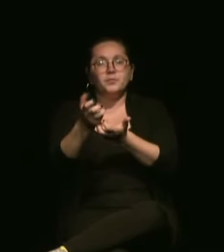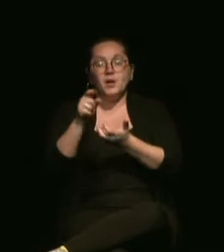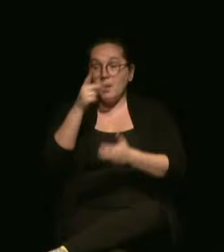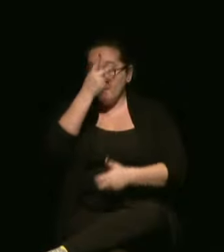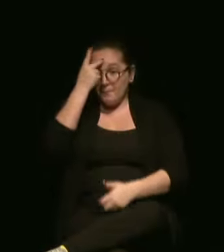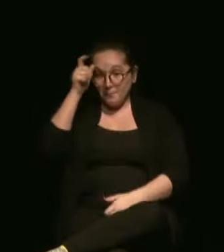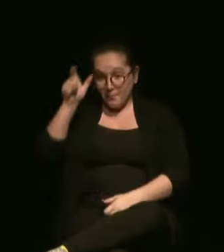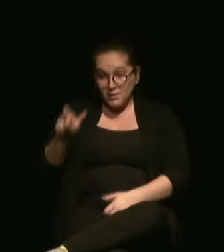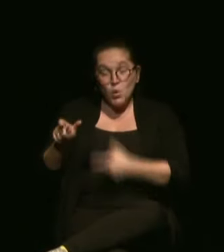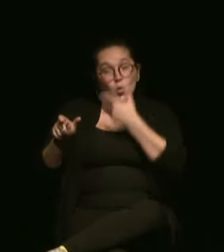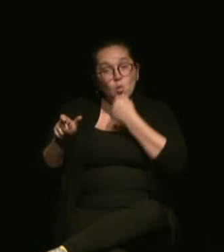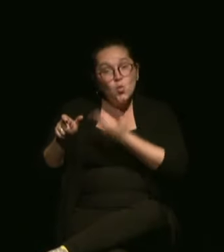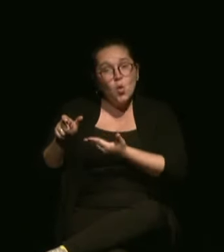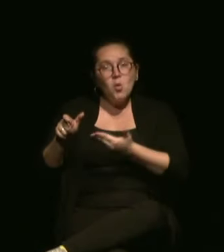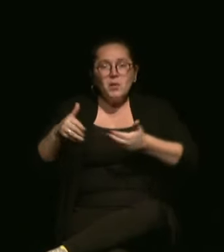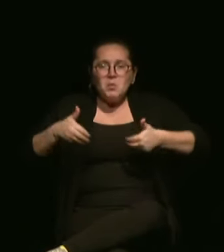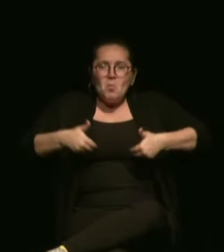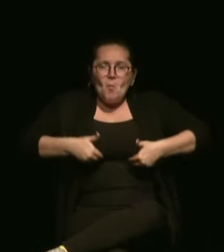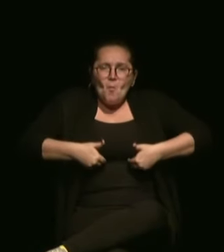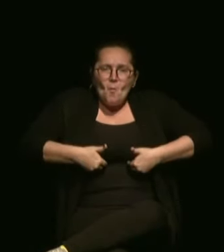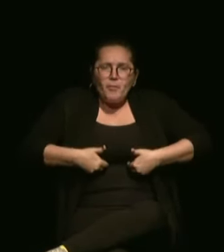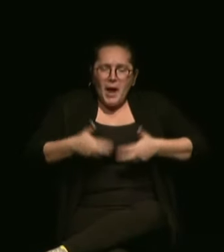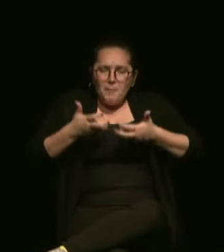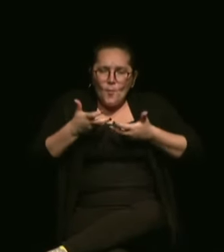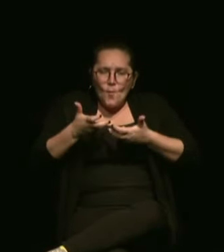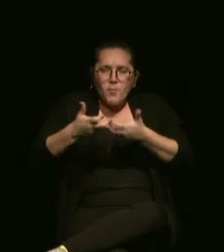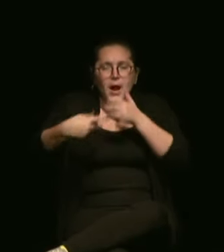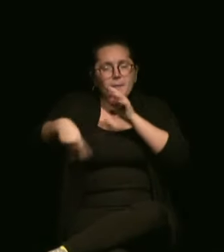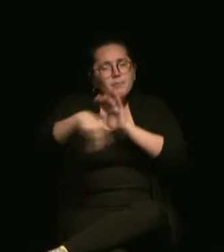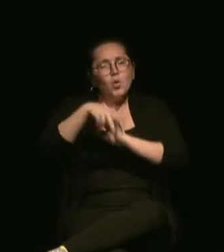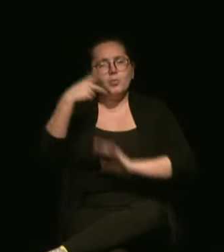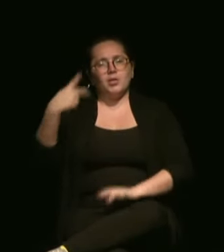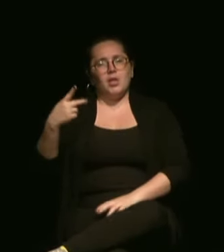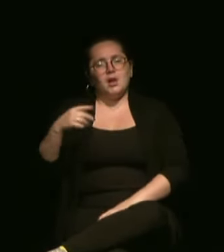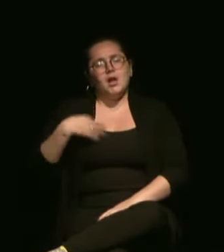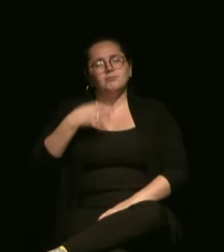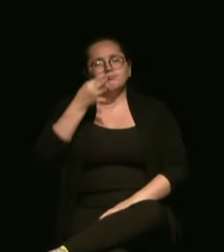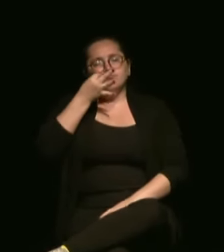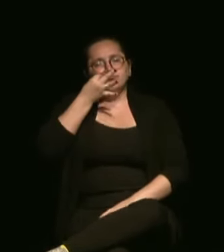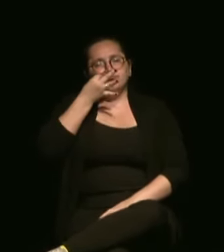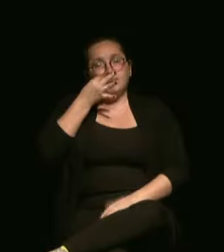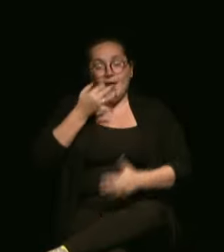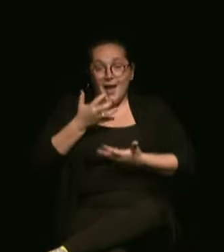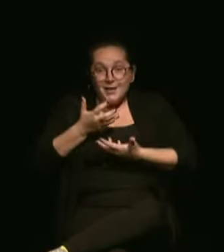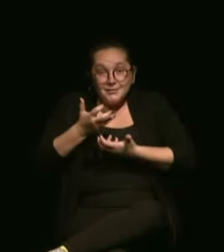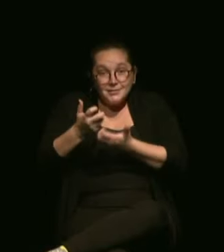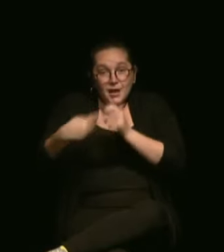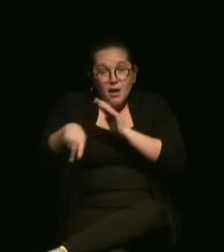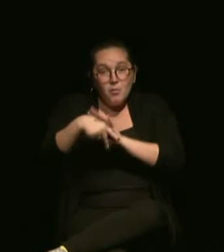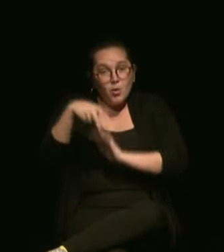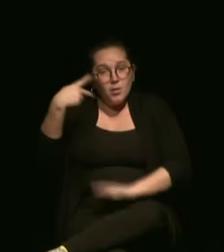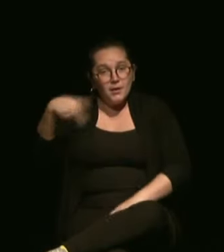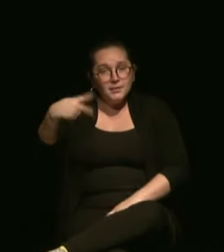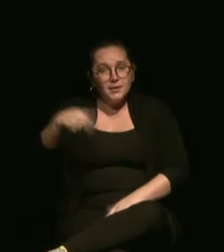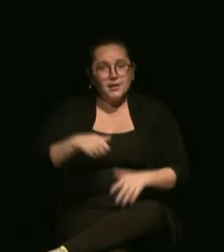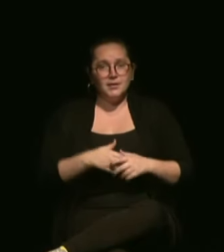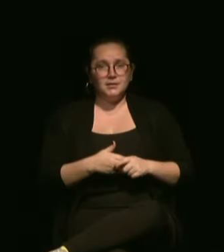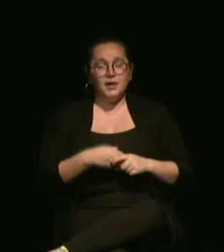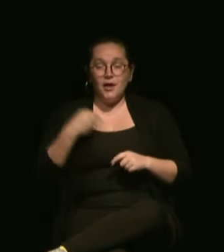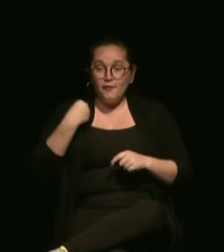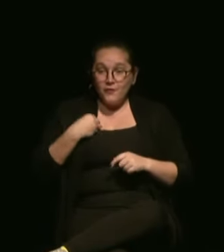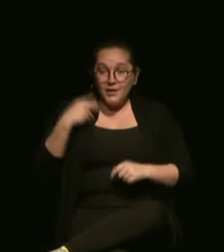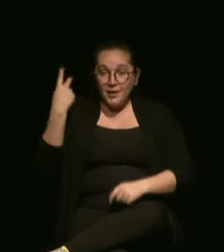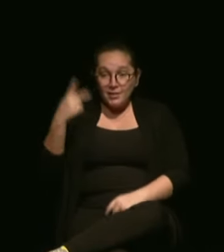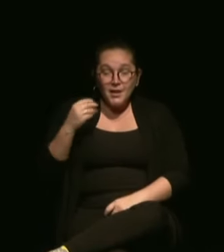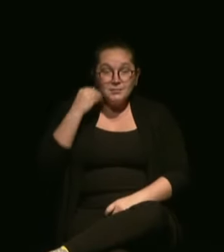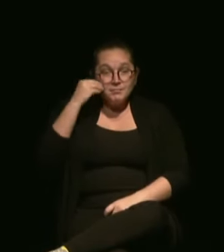cara. É a miséria vivida por esse cara. É a seca dele, né? Vivida por